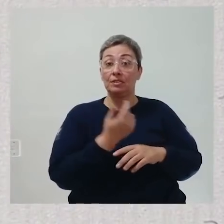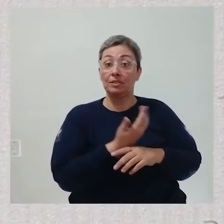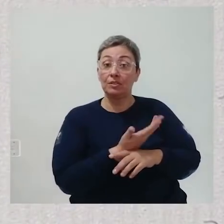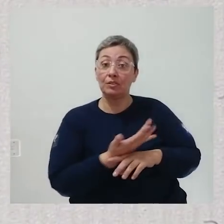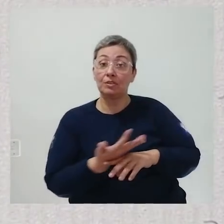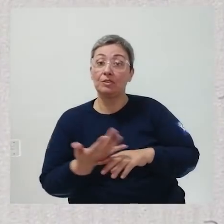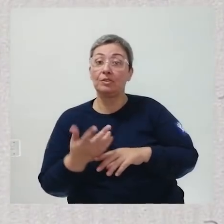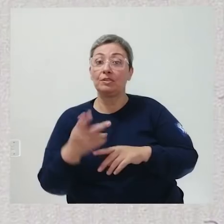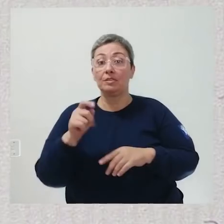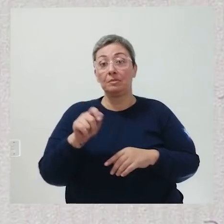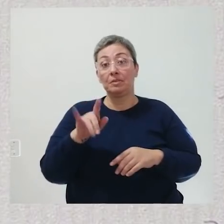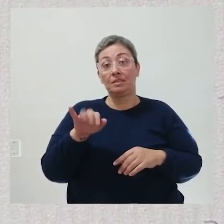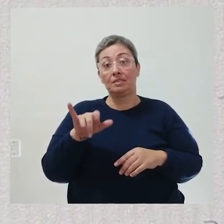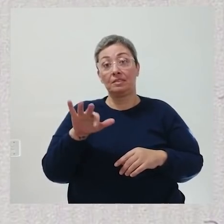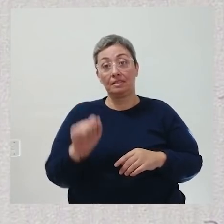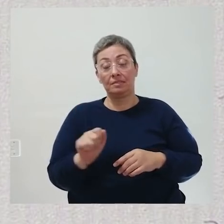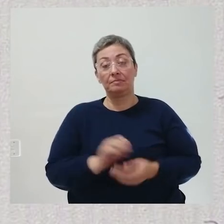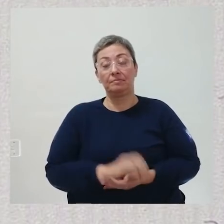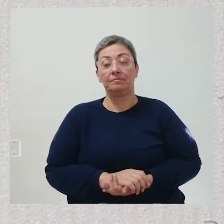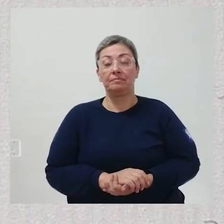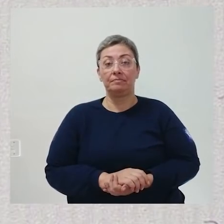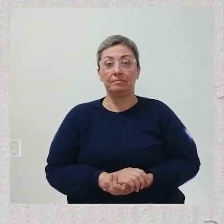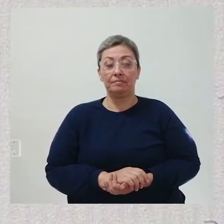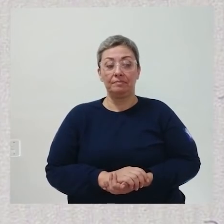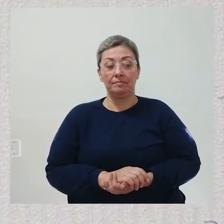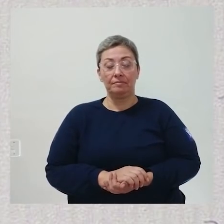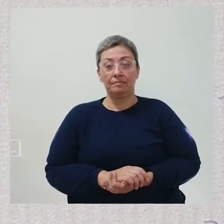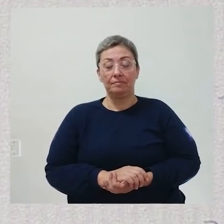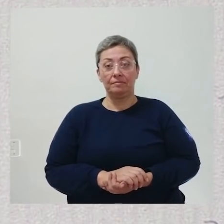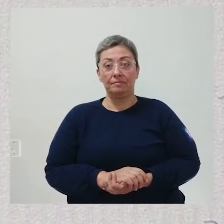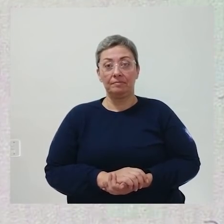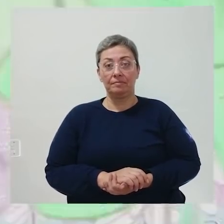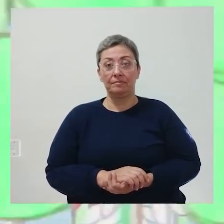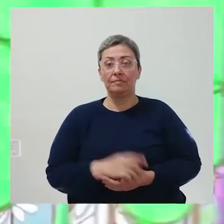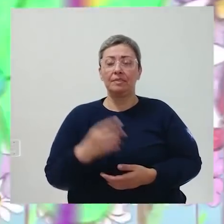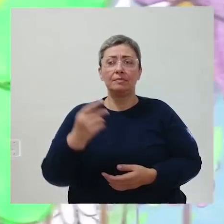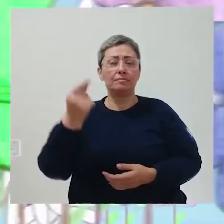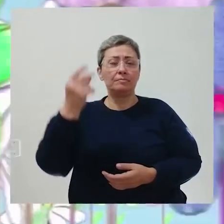Episódio de hoje, o Jardim de Patrícia.